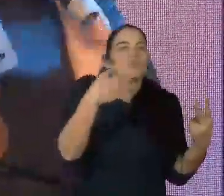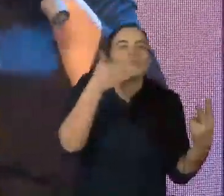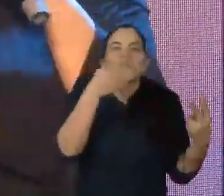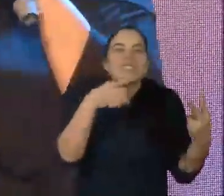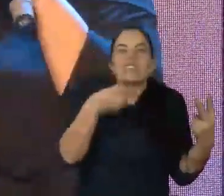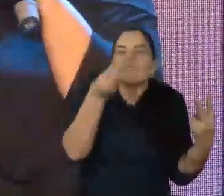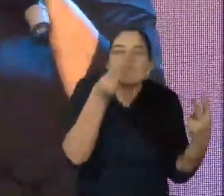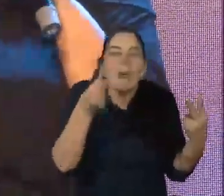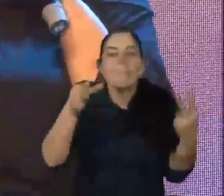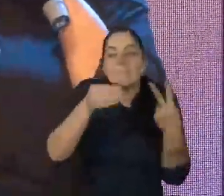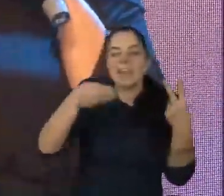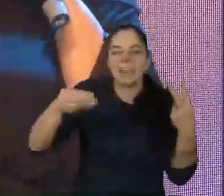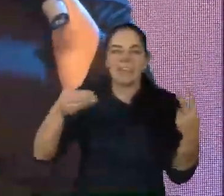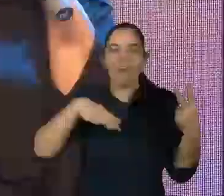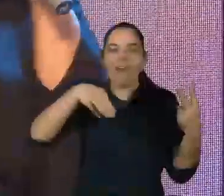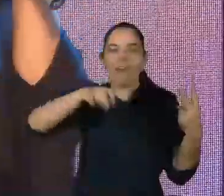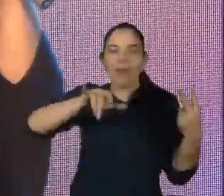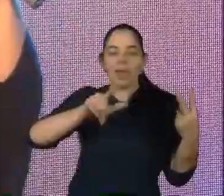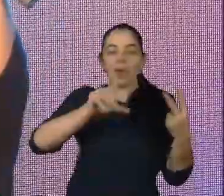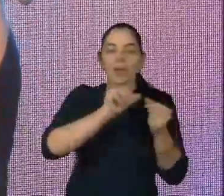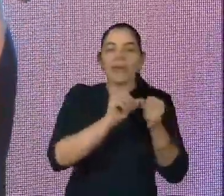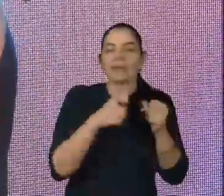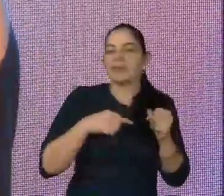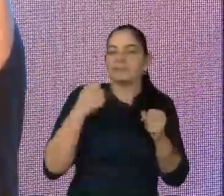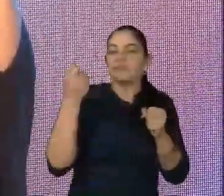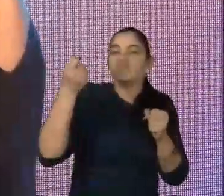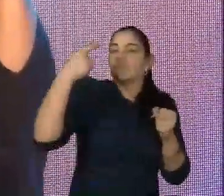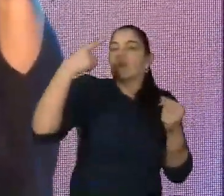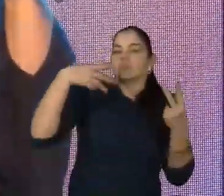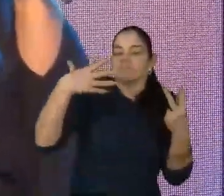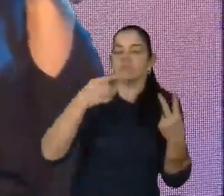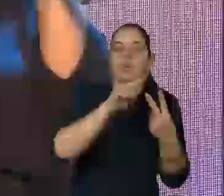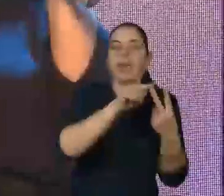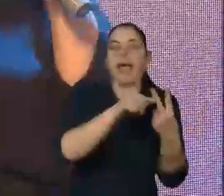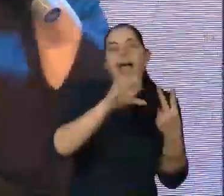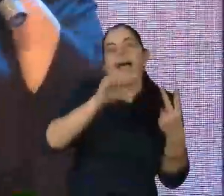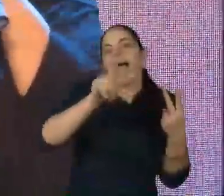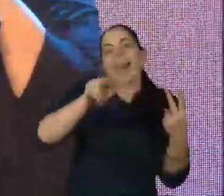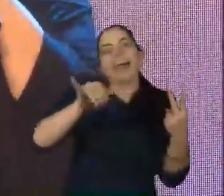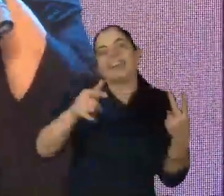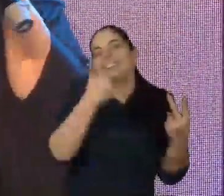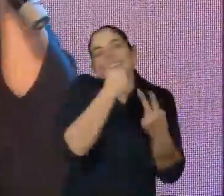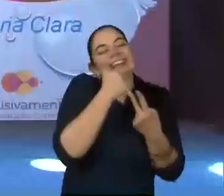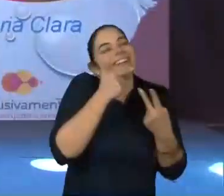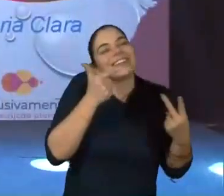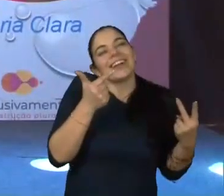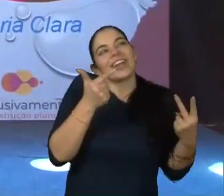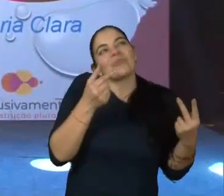tem um sorriso que ilumina todo o rostinho dele, e a Clarinha também. Clarinha sorri